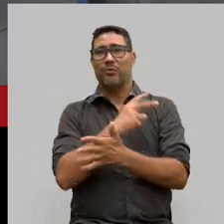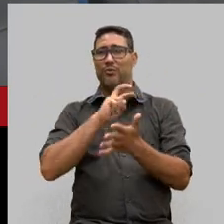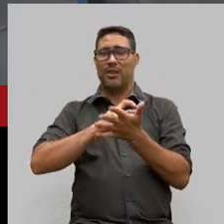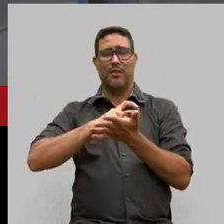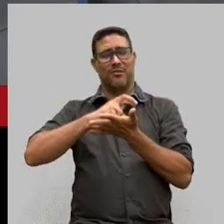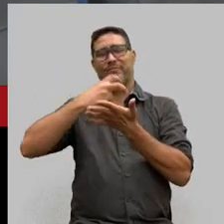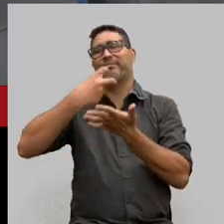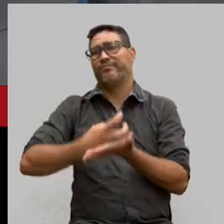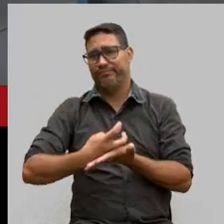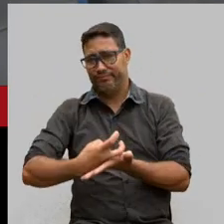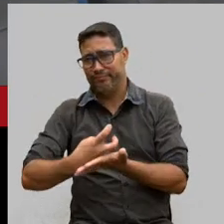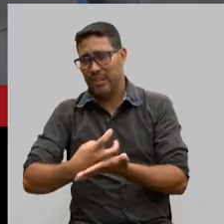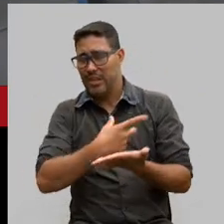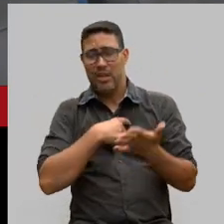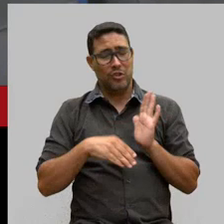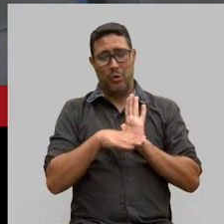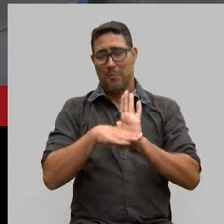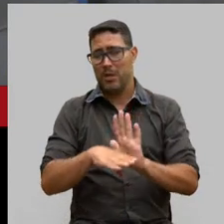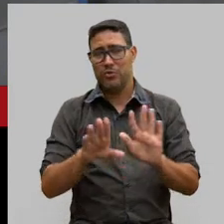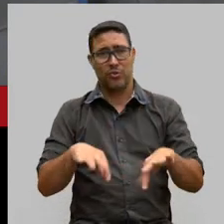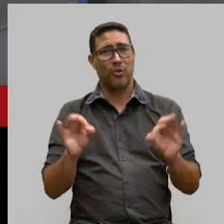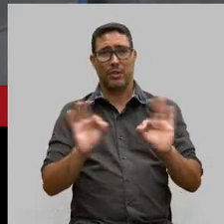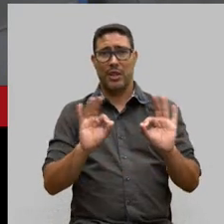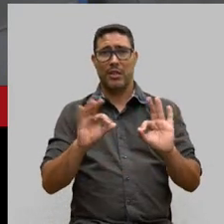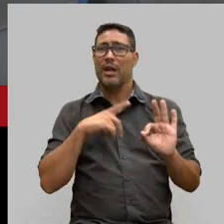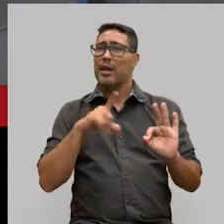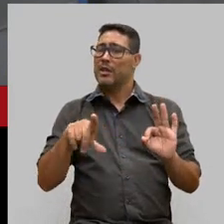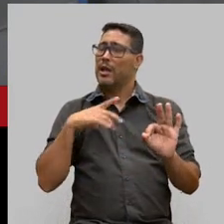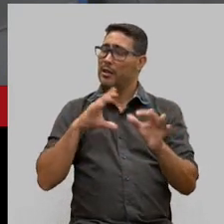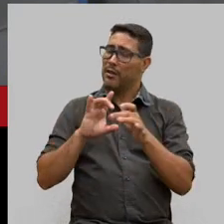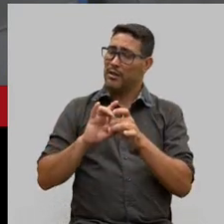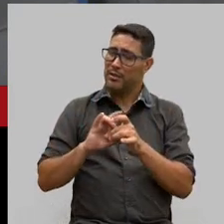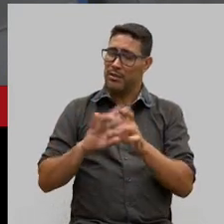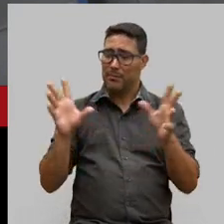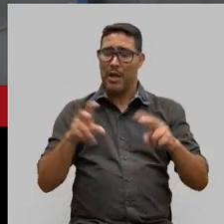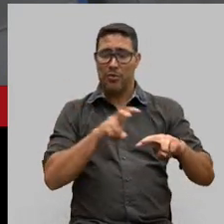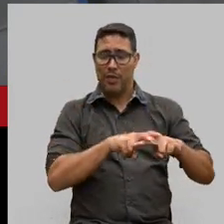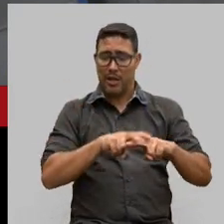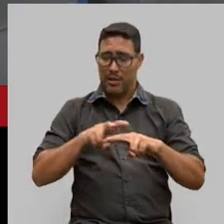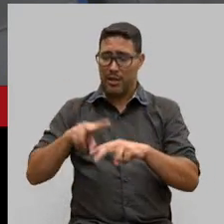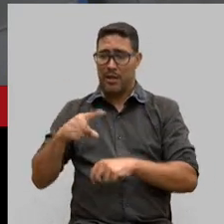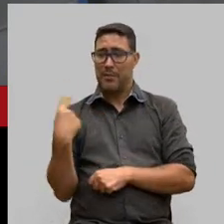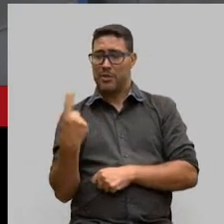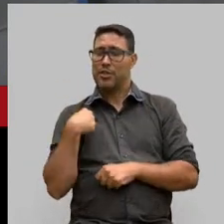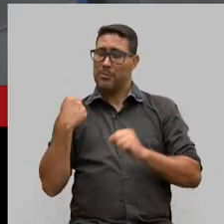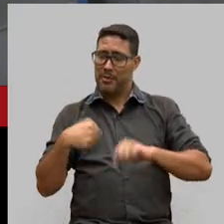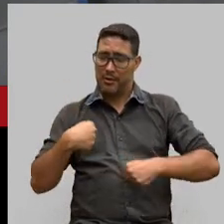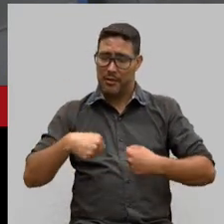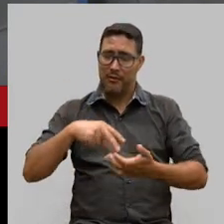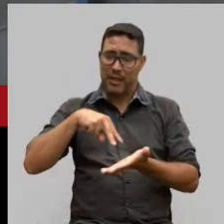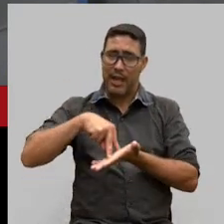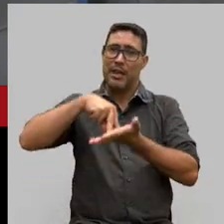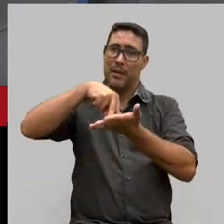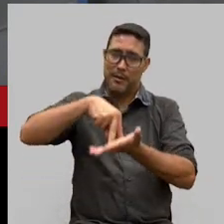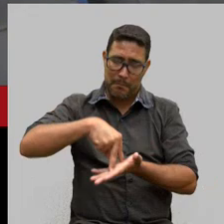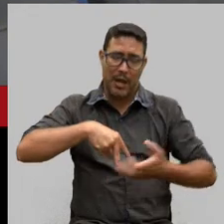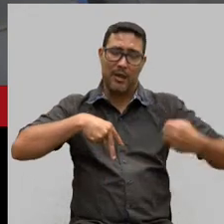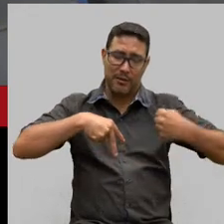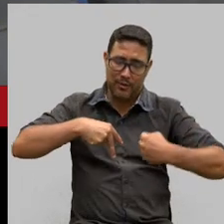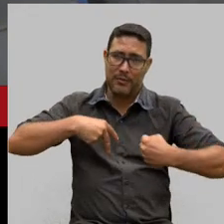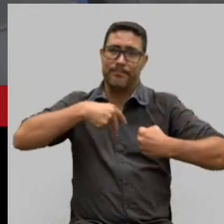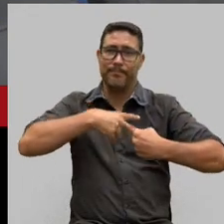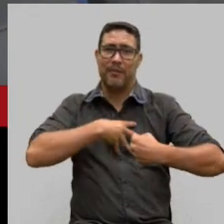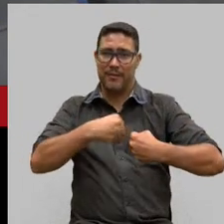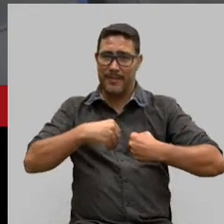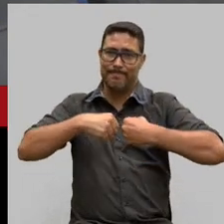socorro e eles não dão lugar pra gente tem mochila no lugar eu tenho que ficar em pé segurando a minha filha sem